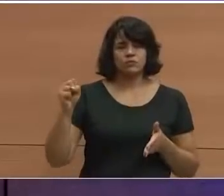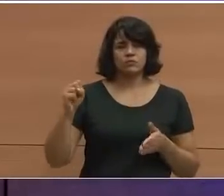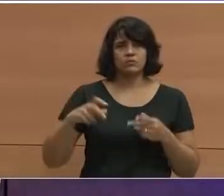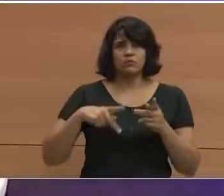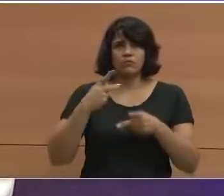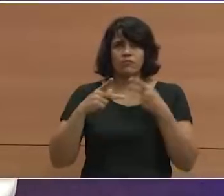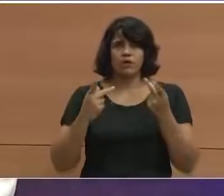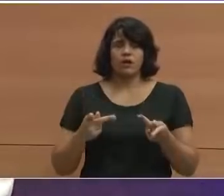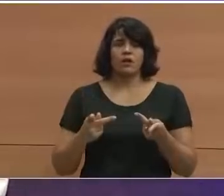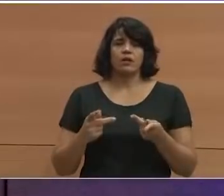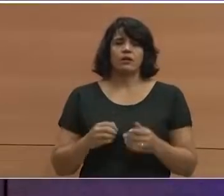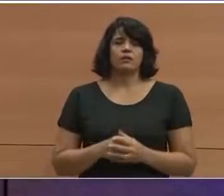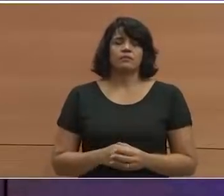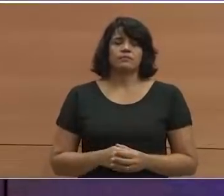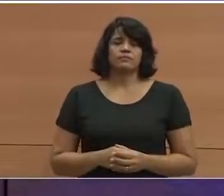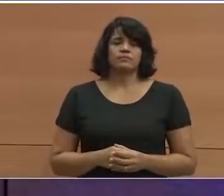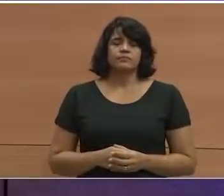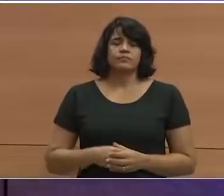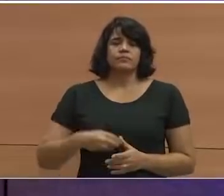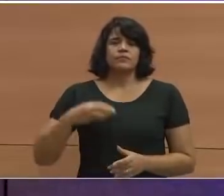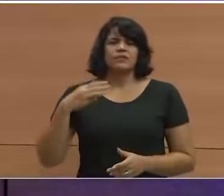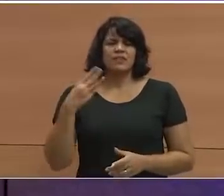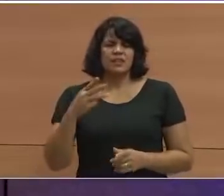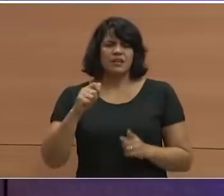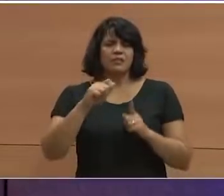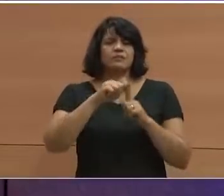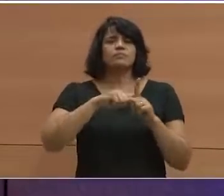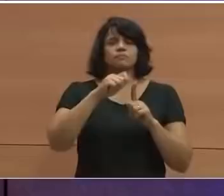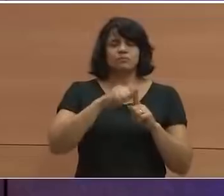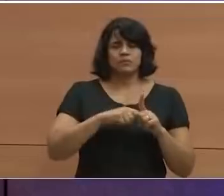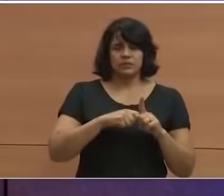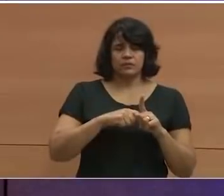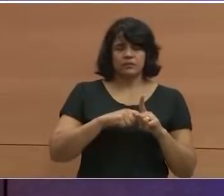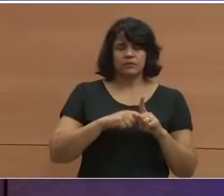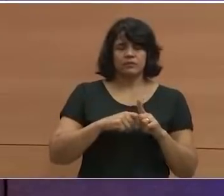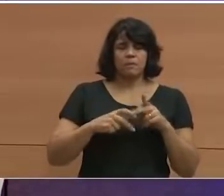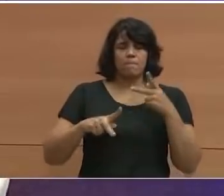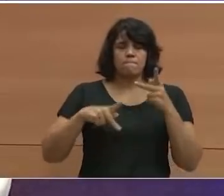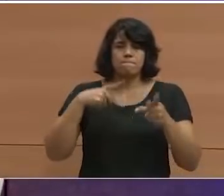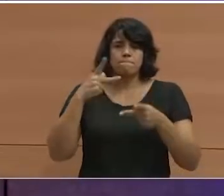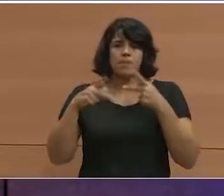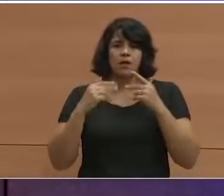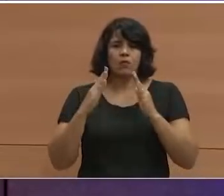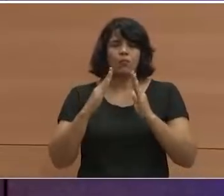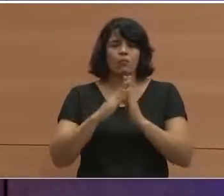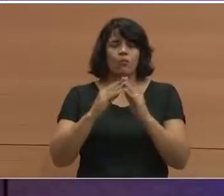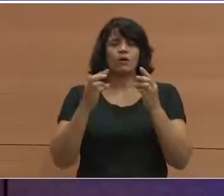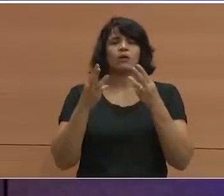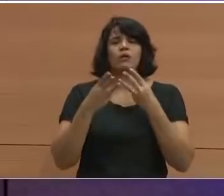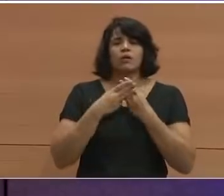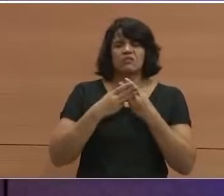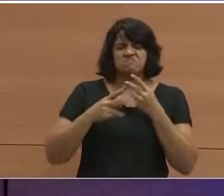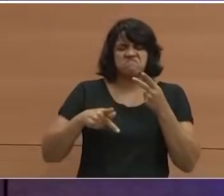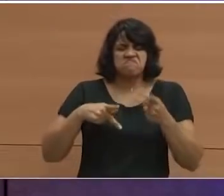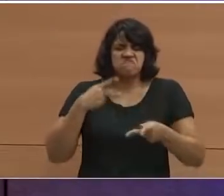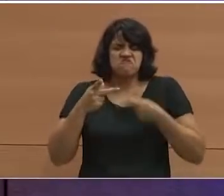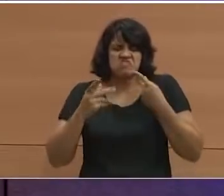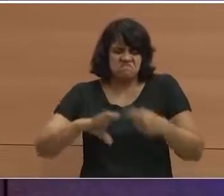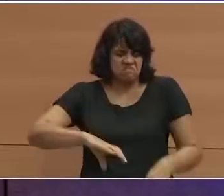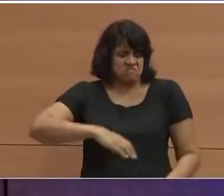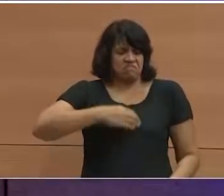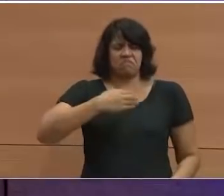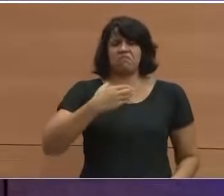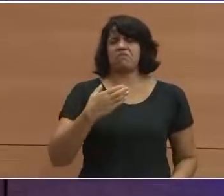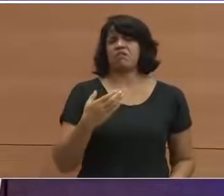durante 3 meses, Paulo frequentou a sinagoga, onde falava ousadamente, dissertando